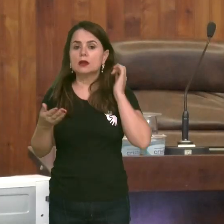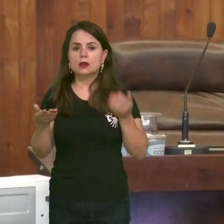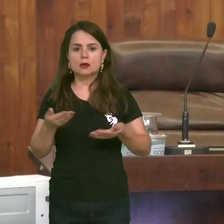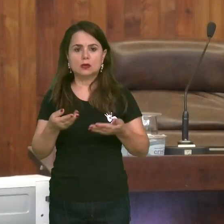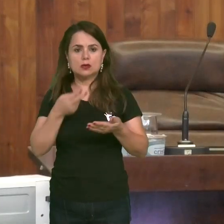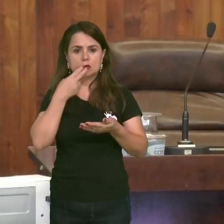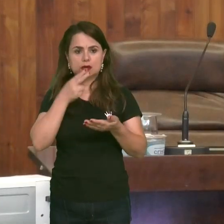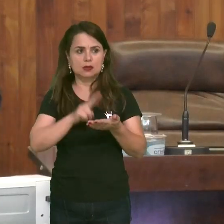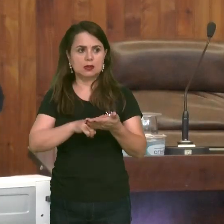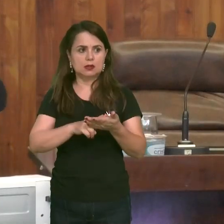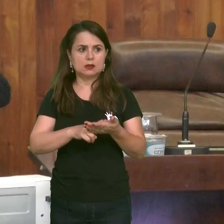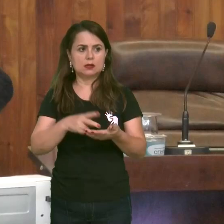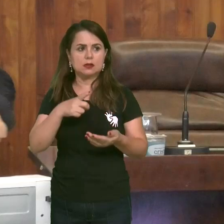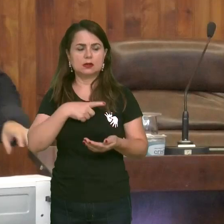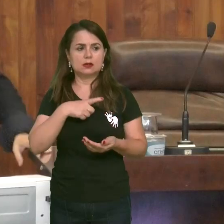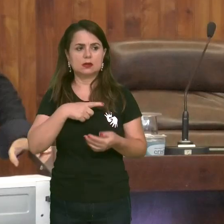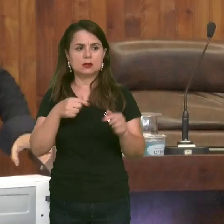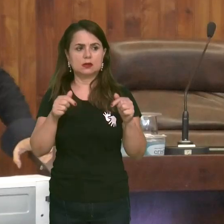solicito